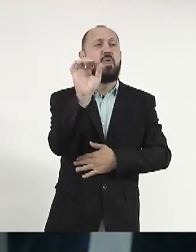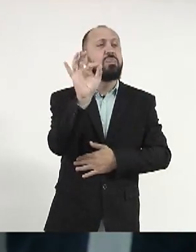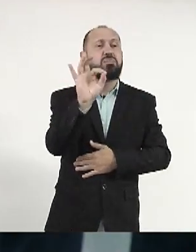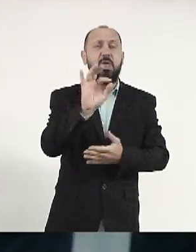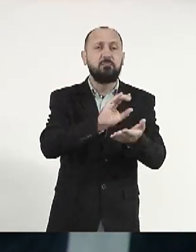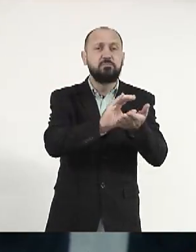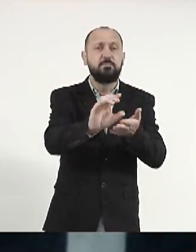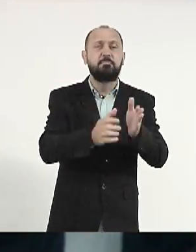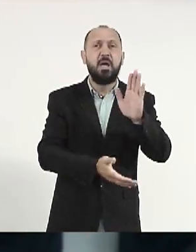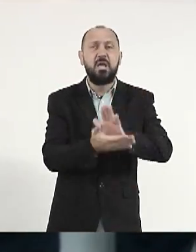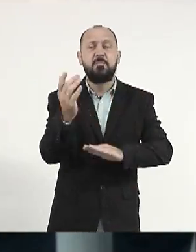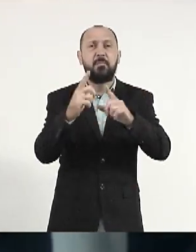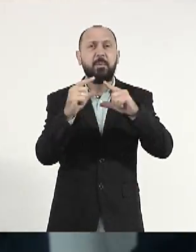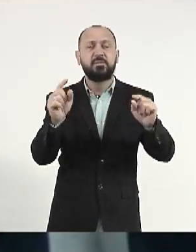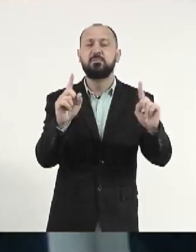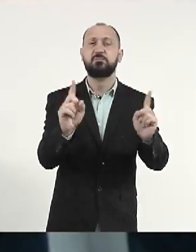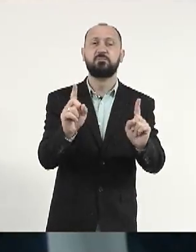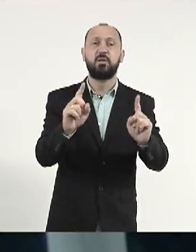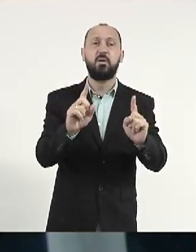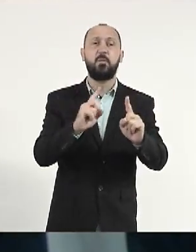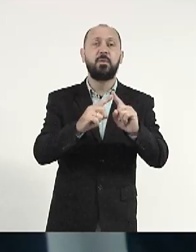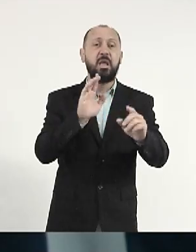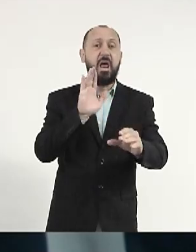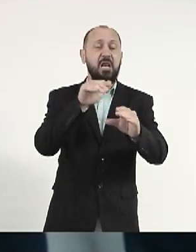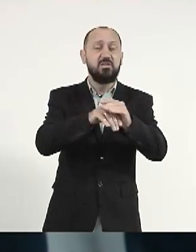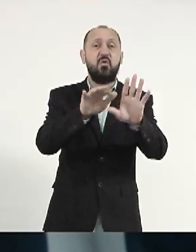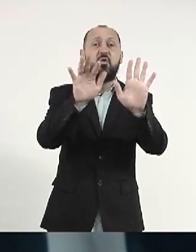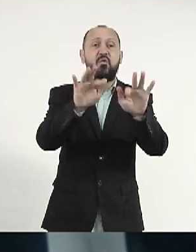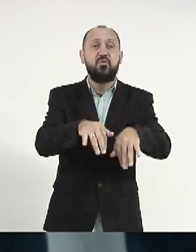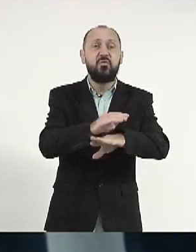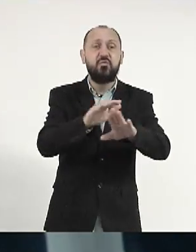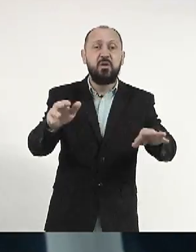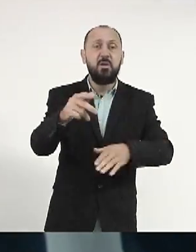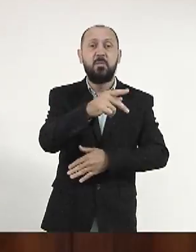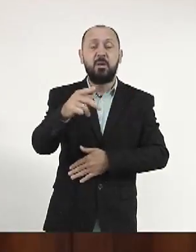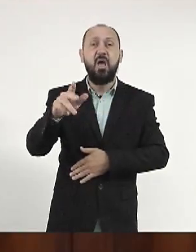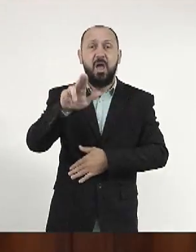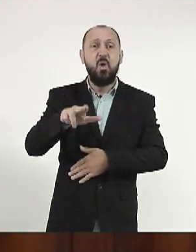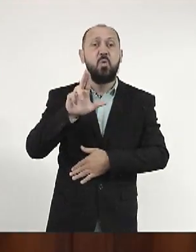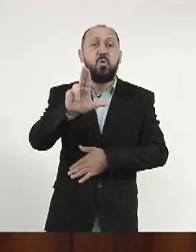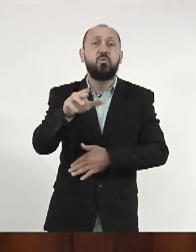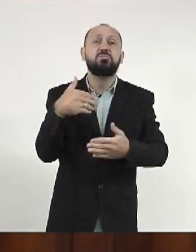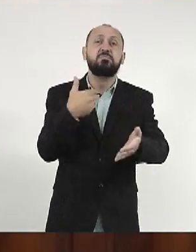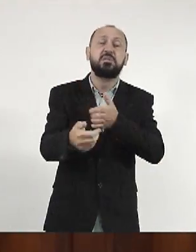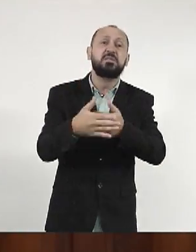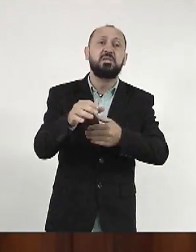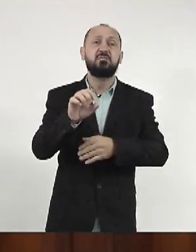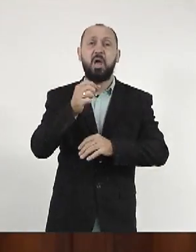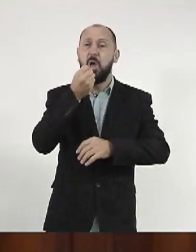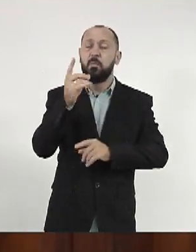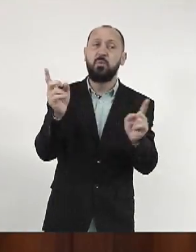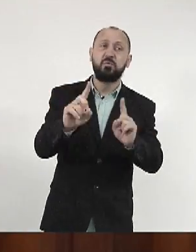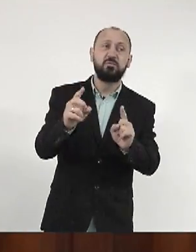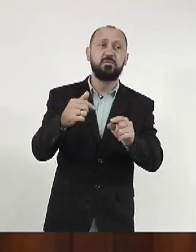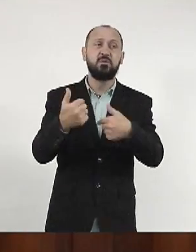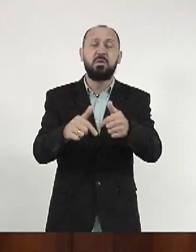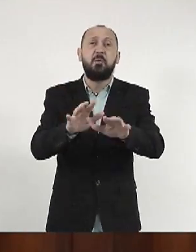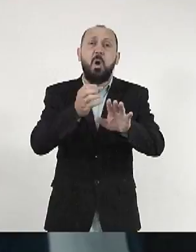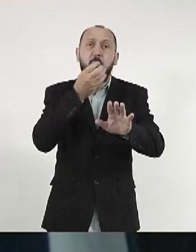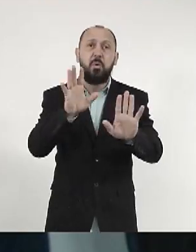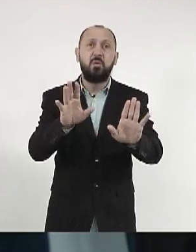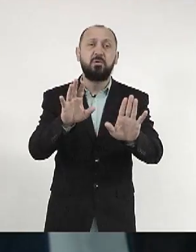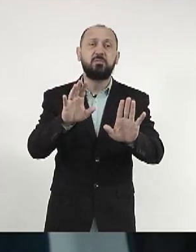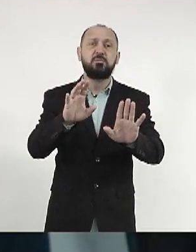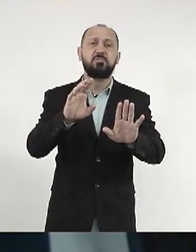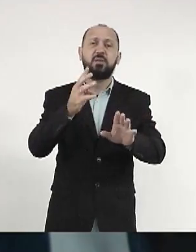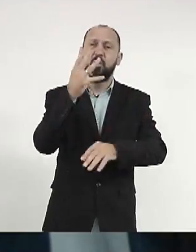ir lá em Brasília, porque a eleição acabou, o presidente nosso é o Lula, se ele não prestar, se ele não fizer um bom trabalho,